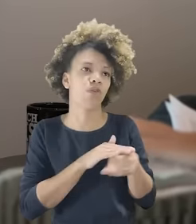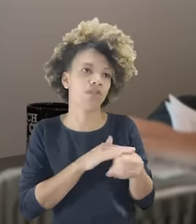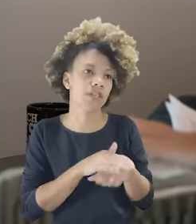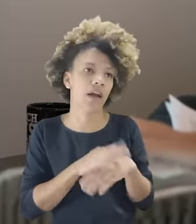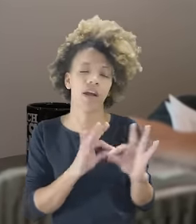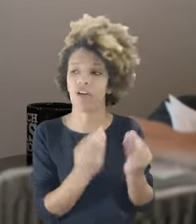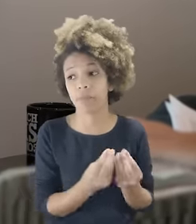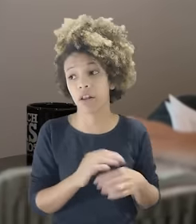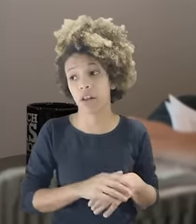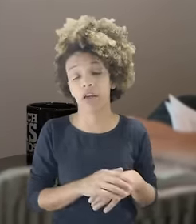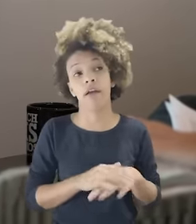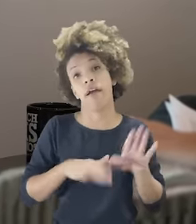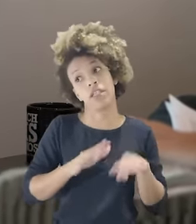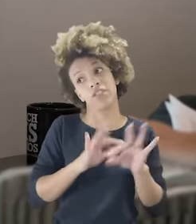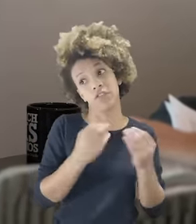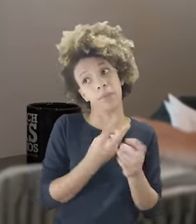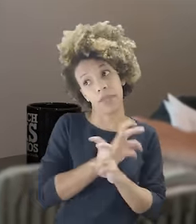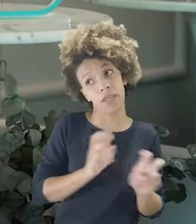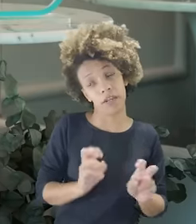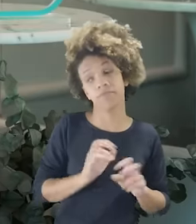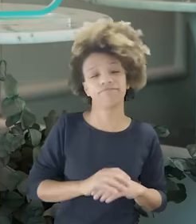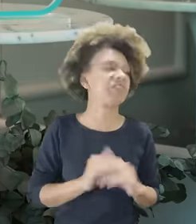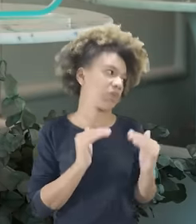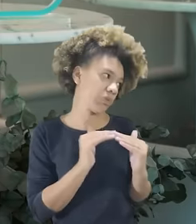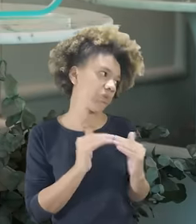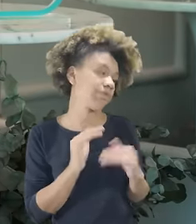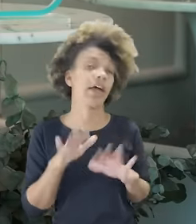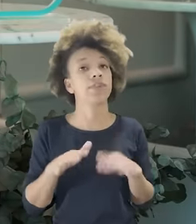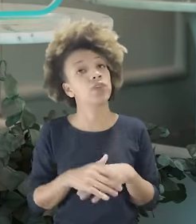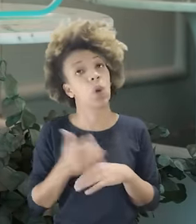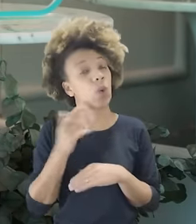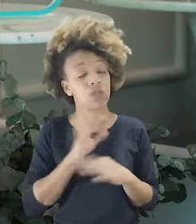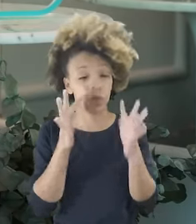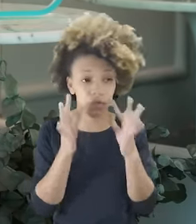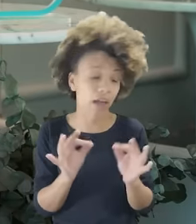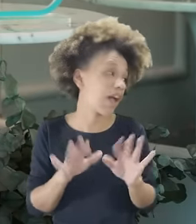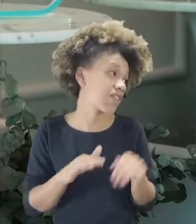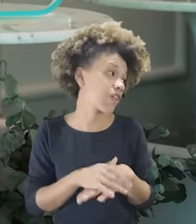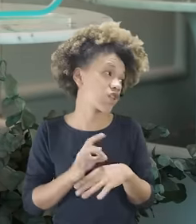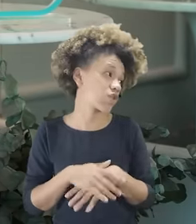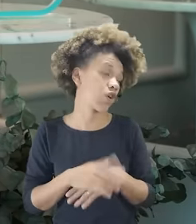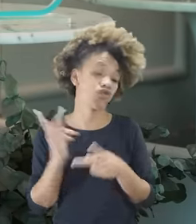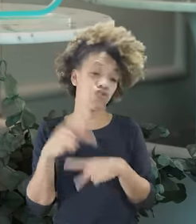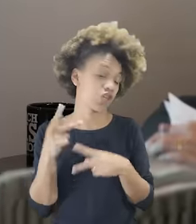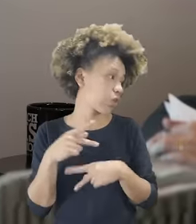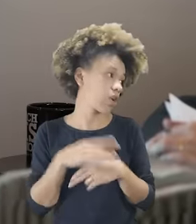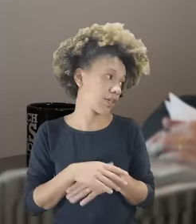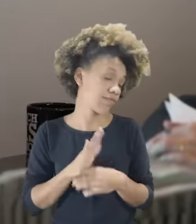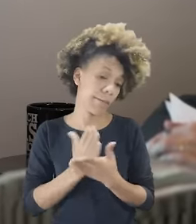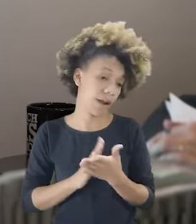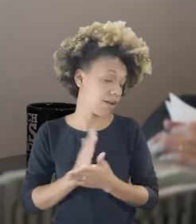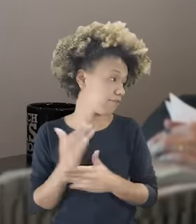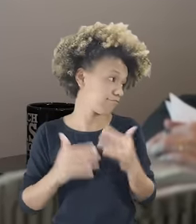com a minha família manter o foco às vezes sua família não gosta de você eu concordo ah às vezes eu não consigo me concentrar Às vezes eu não ia ter ideia Tik Tok Tik Tok então às